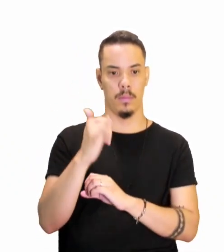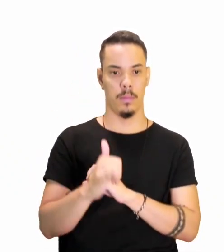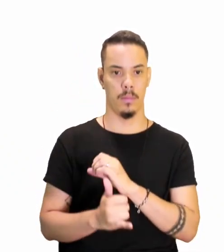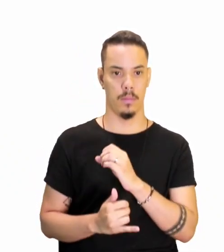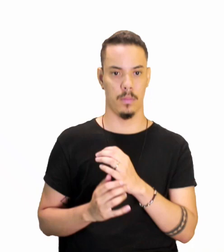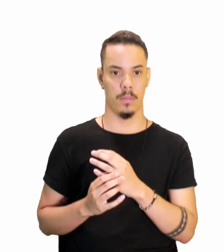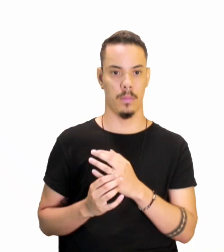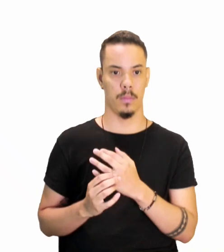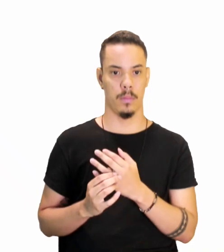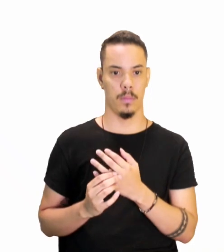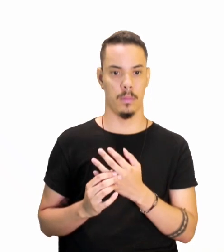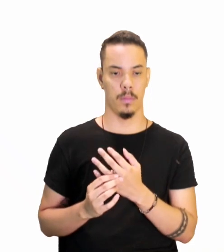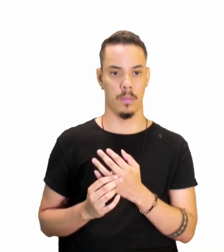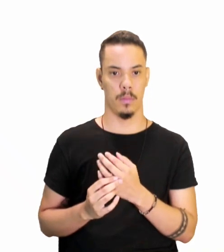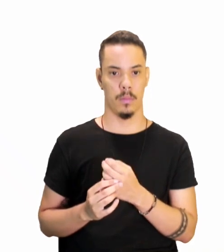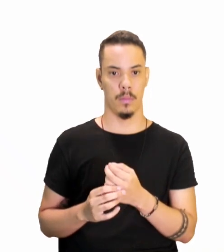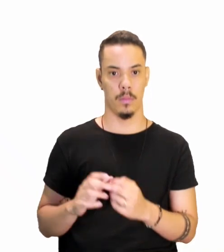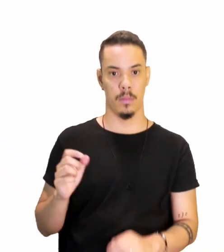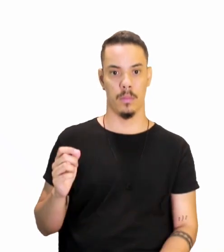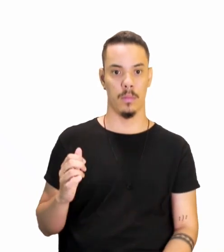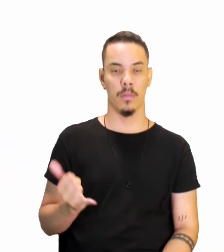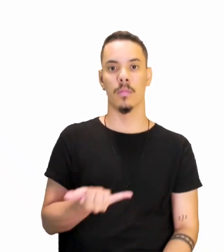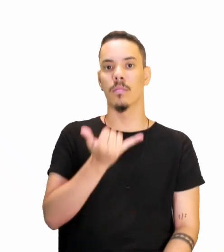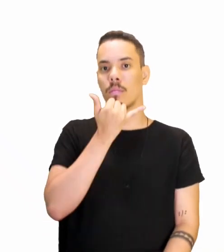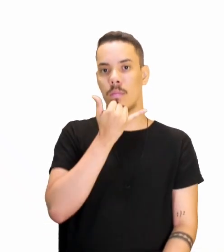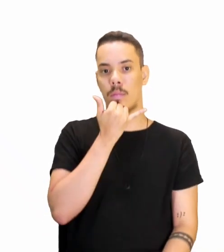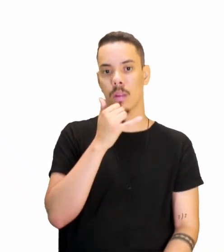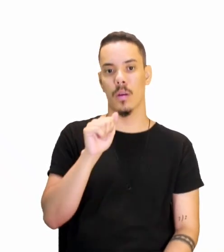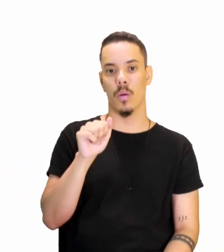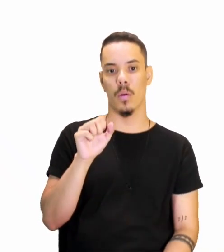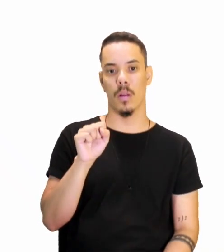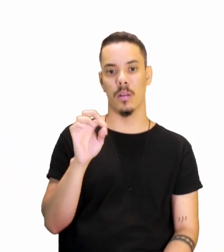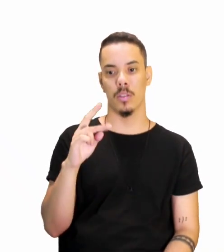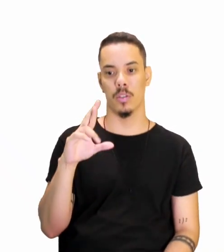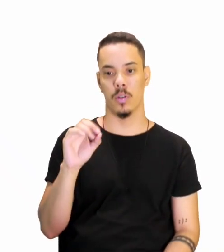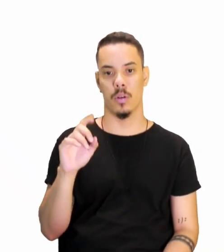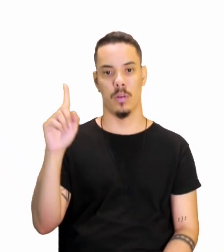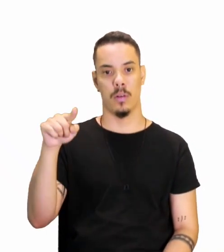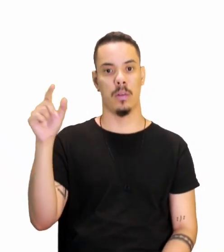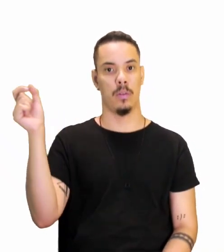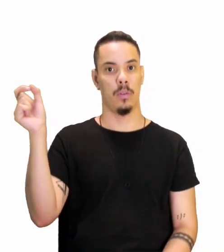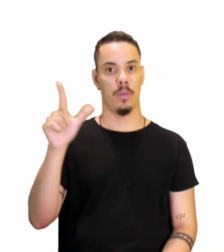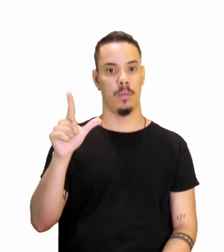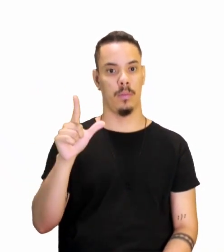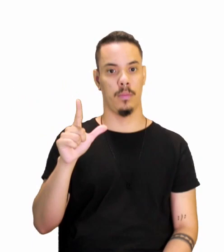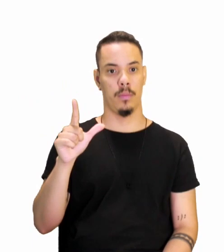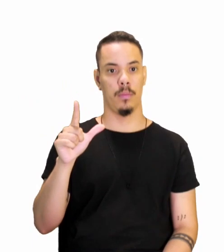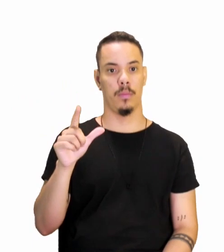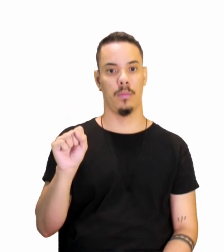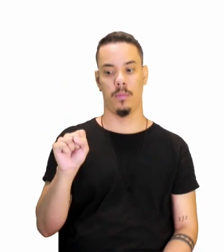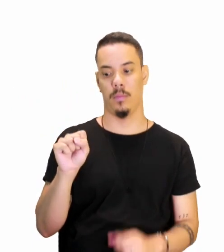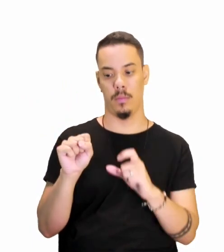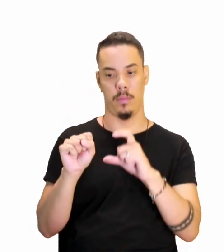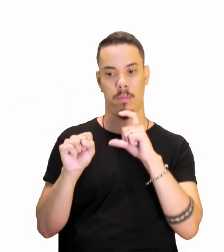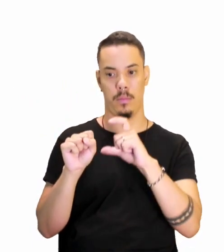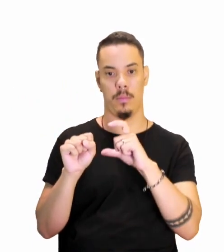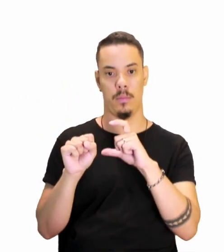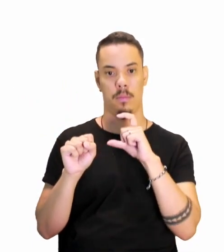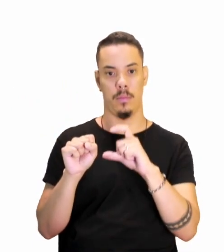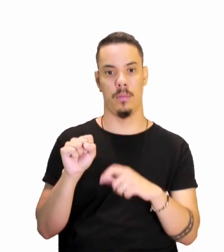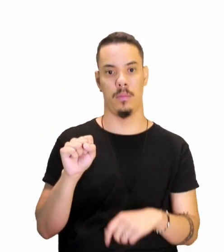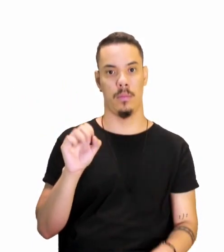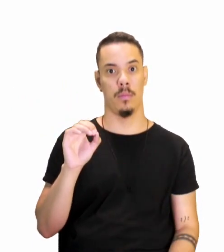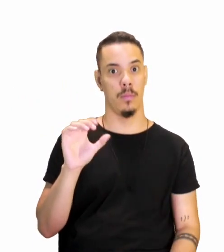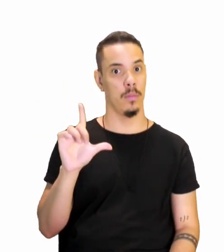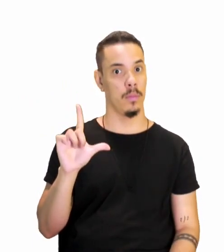um astro, na verdade, né? O Sol, né? Olha, tanto que o Sol, ele tá com a letra maiúscula. Uma coisa